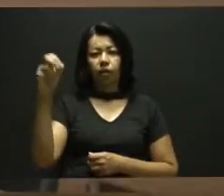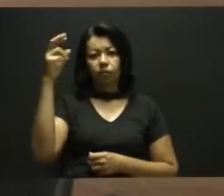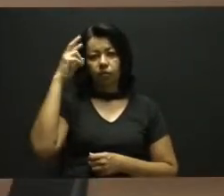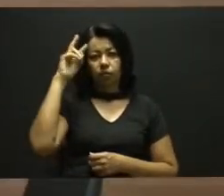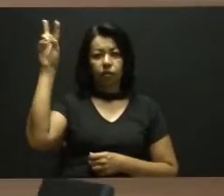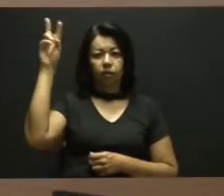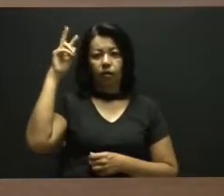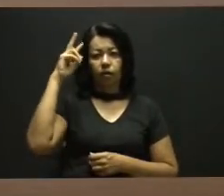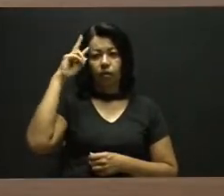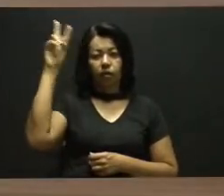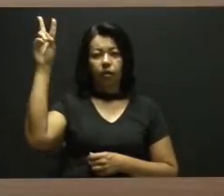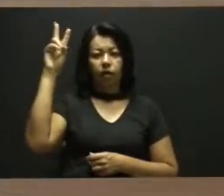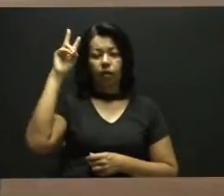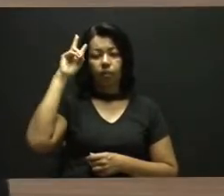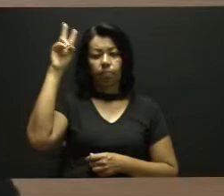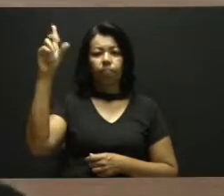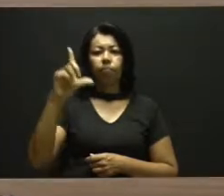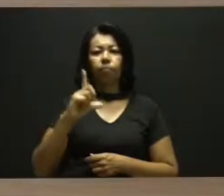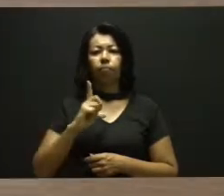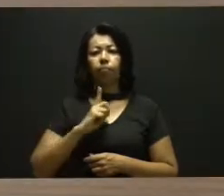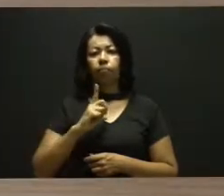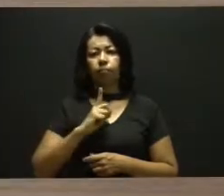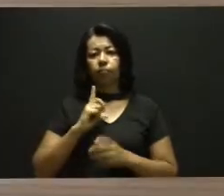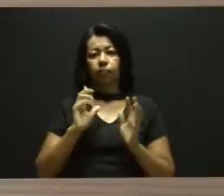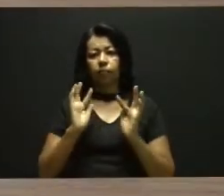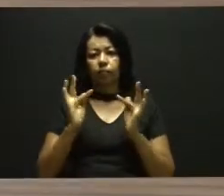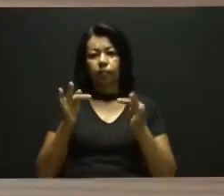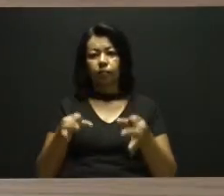a história não